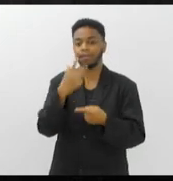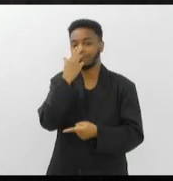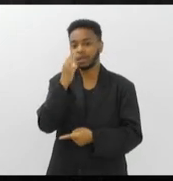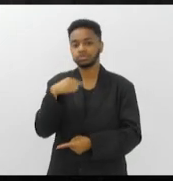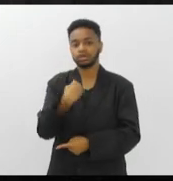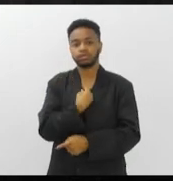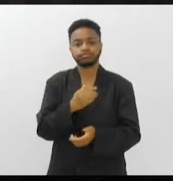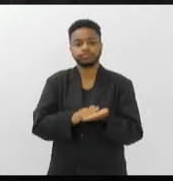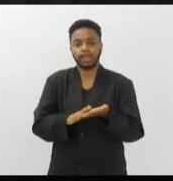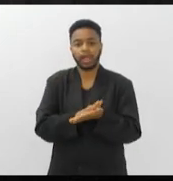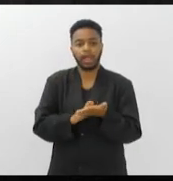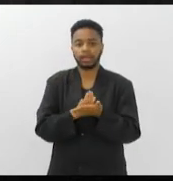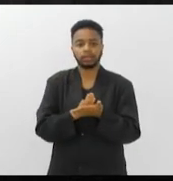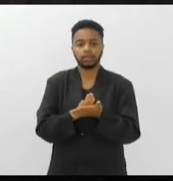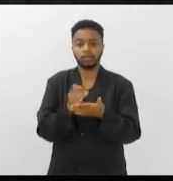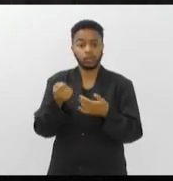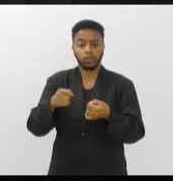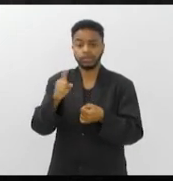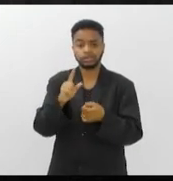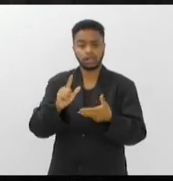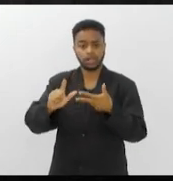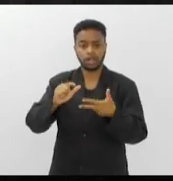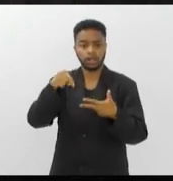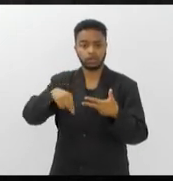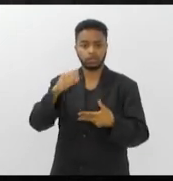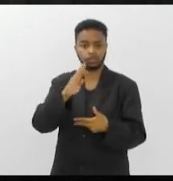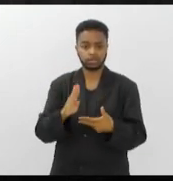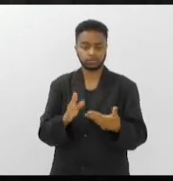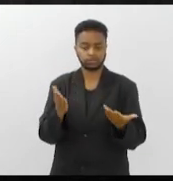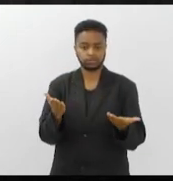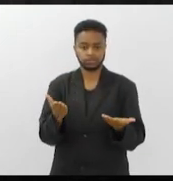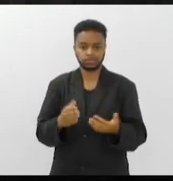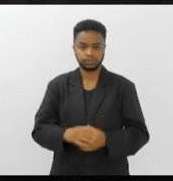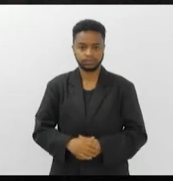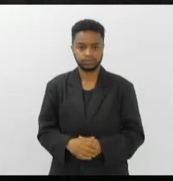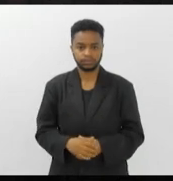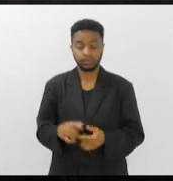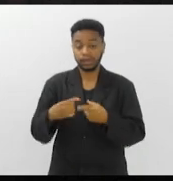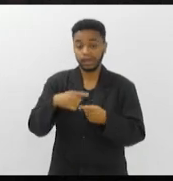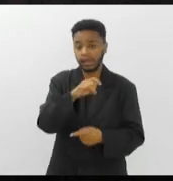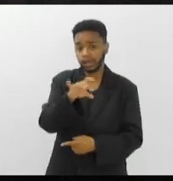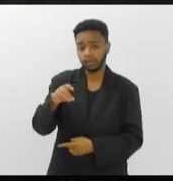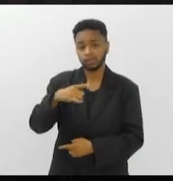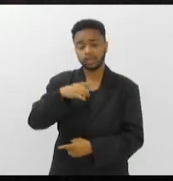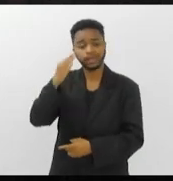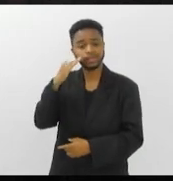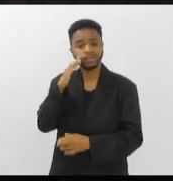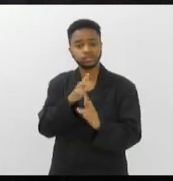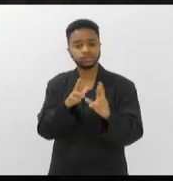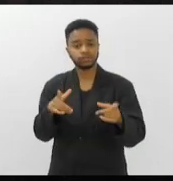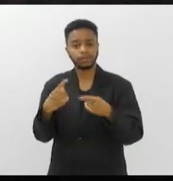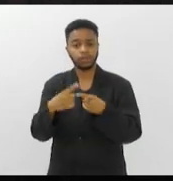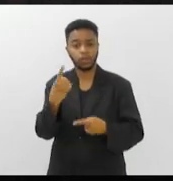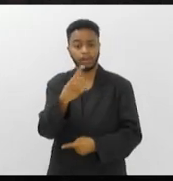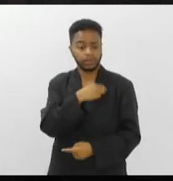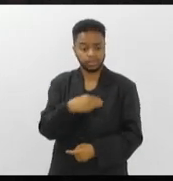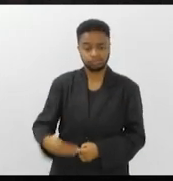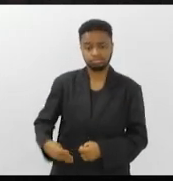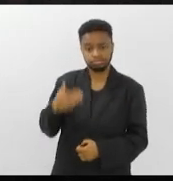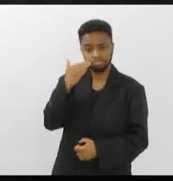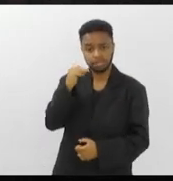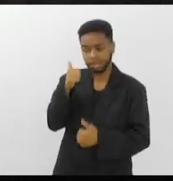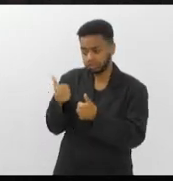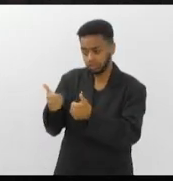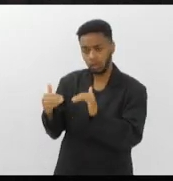como nada. Não precisa do legislativo no nosso país. Cada um tem um entendimento, porque um ministro tem um entendimento, ele entende que é